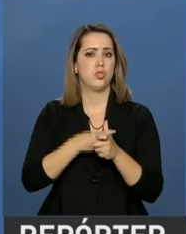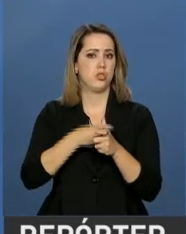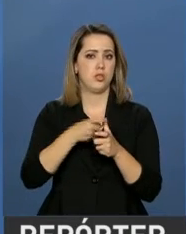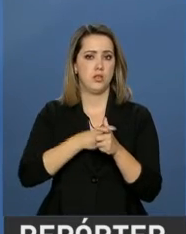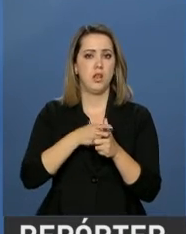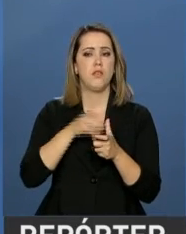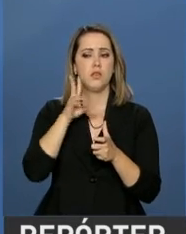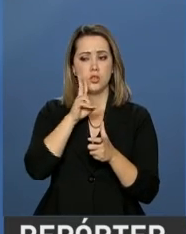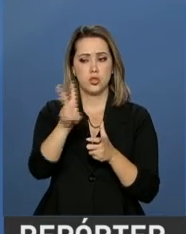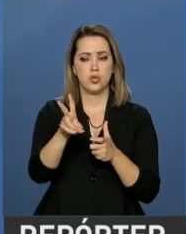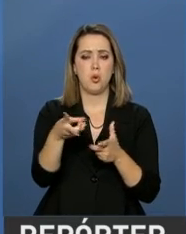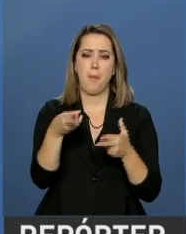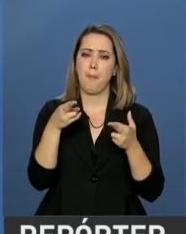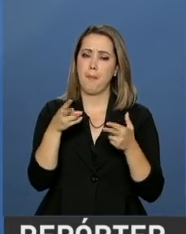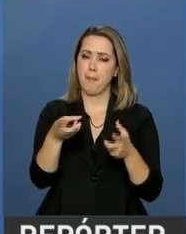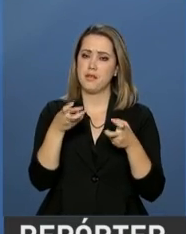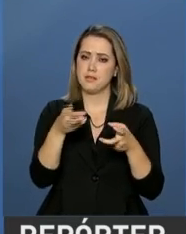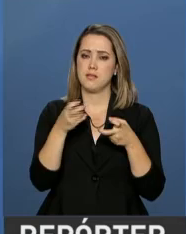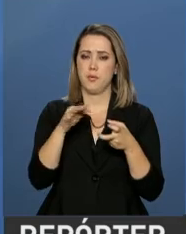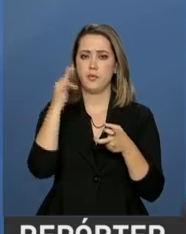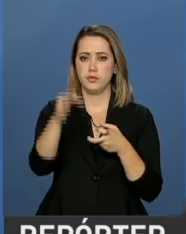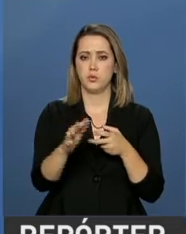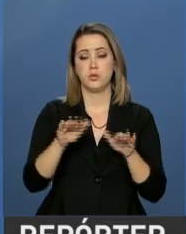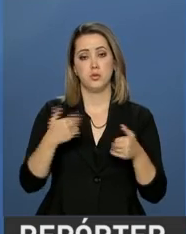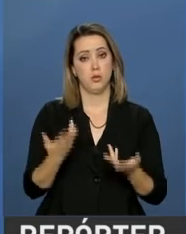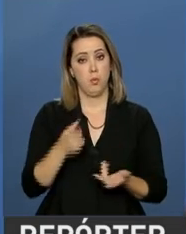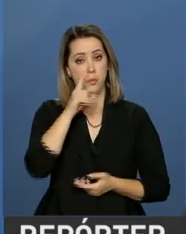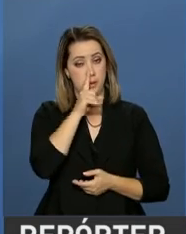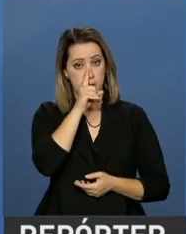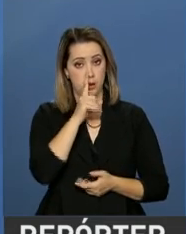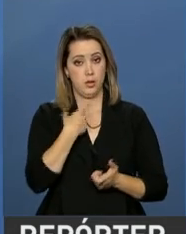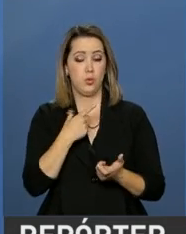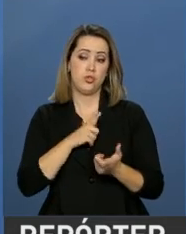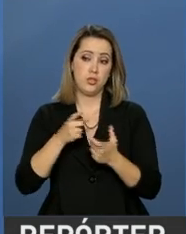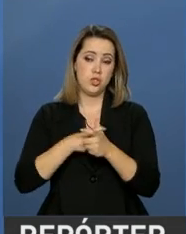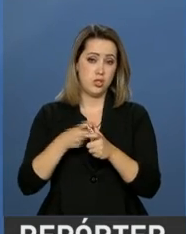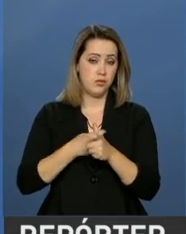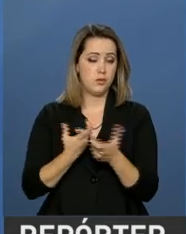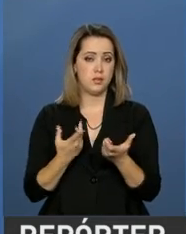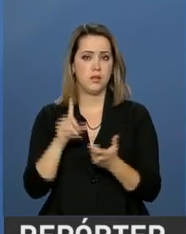programada neste novo fiéis então risco de isso acontecer na inadimplência muito alta vai ser baixa